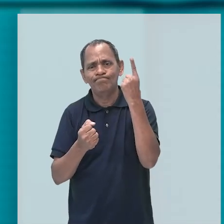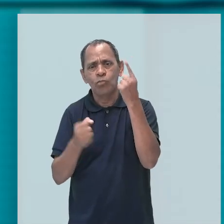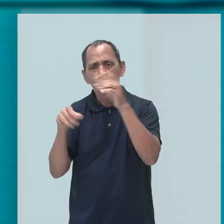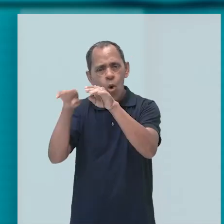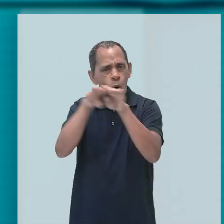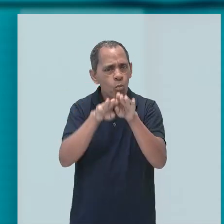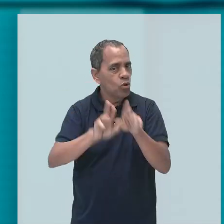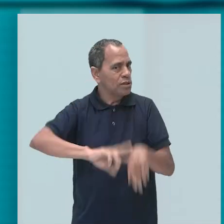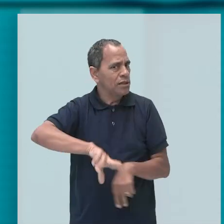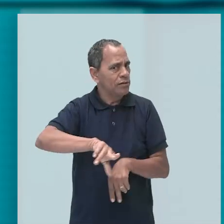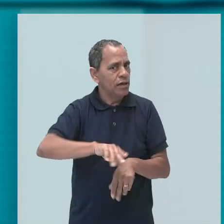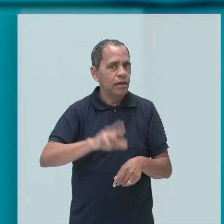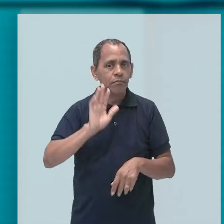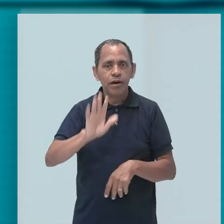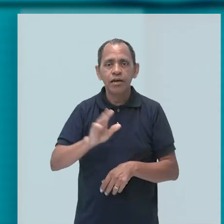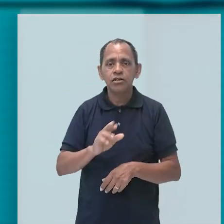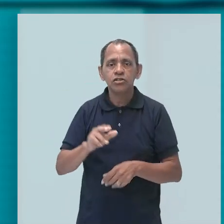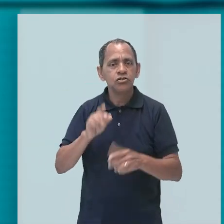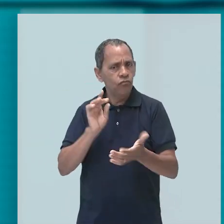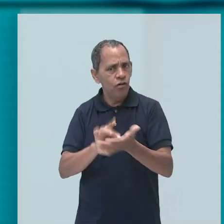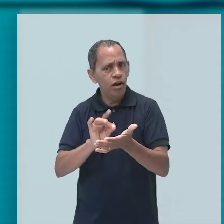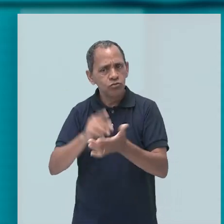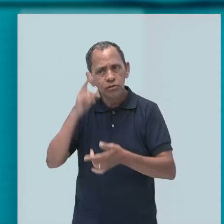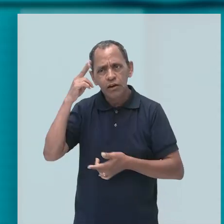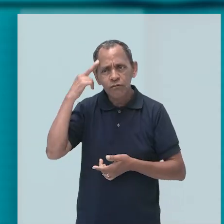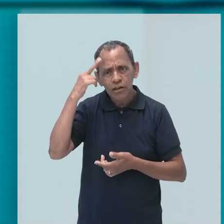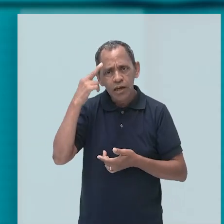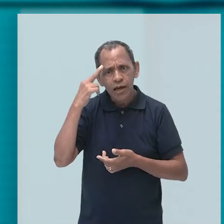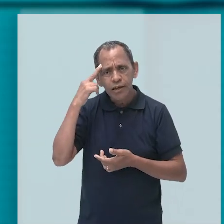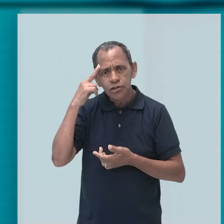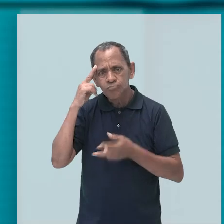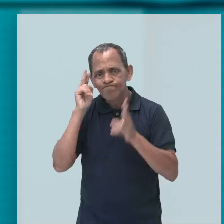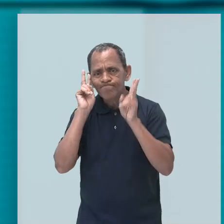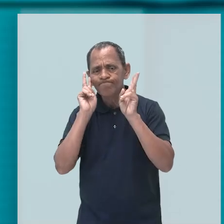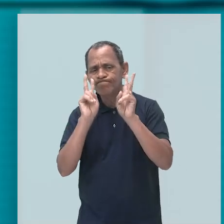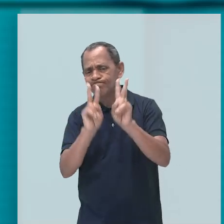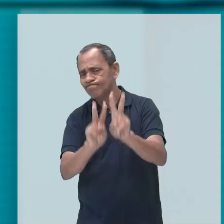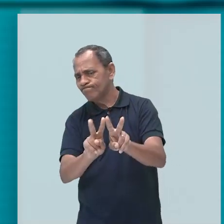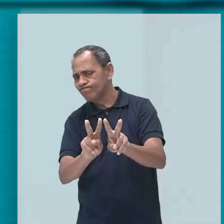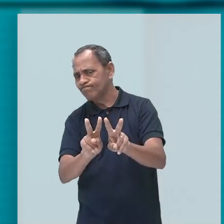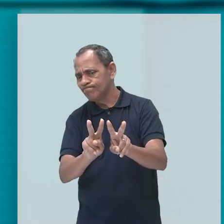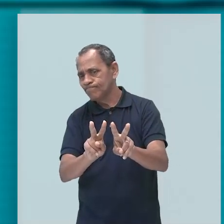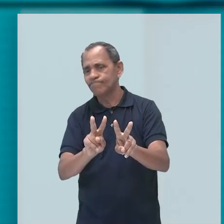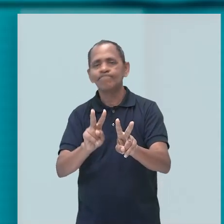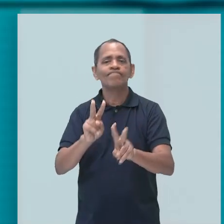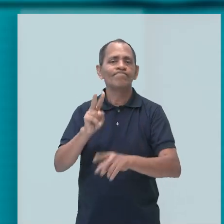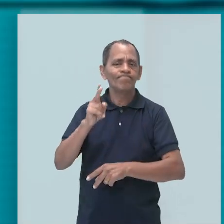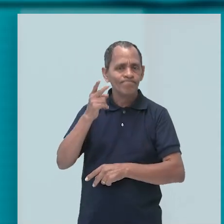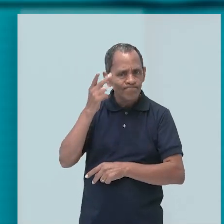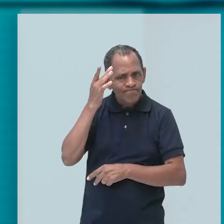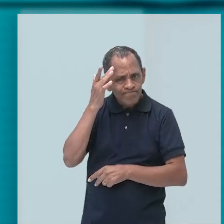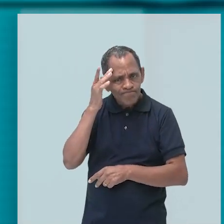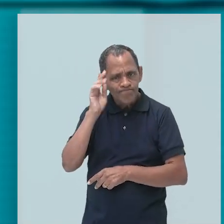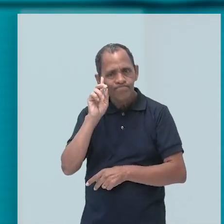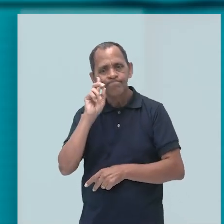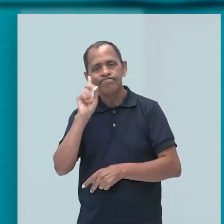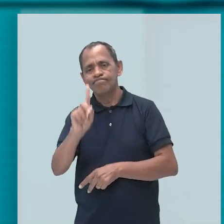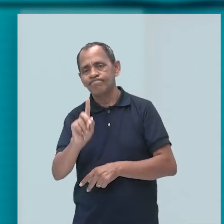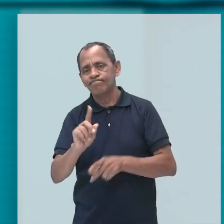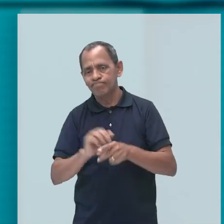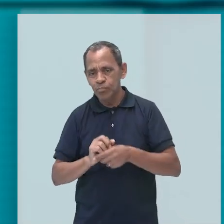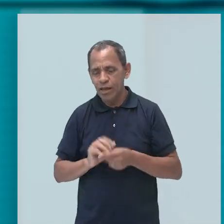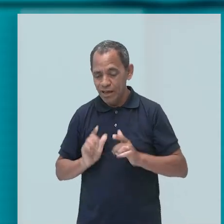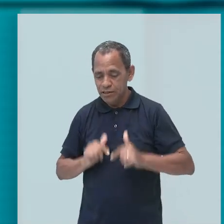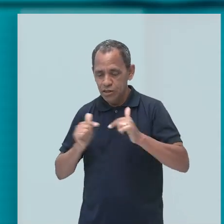mas também acaba refletindo e talvez enxergando melhor as reais intenções desta autora que